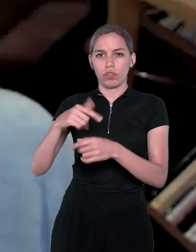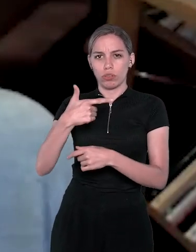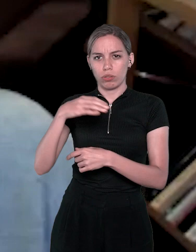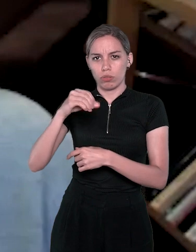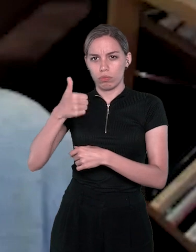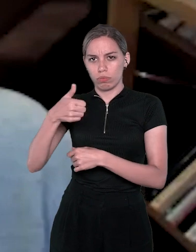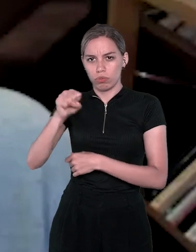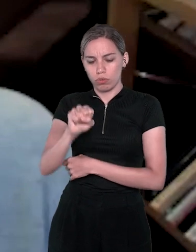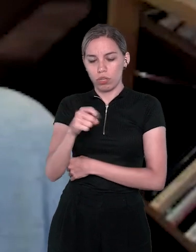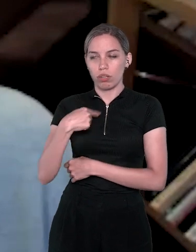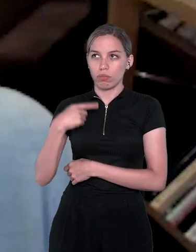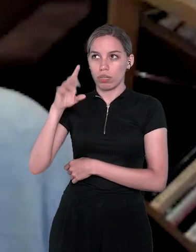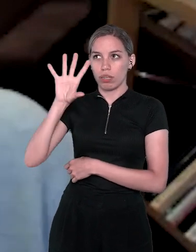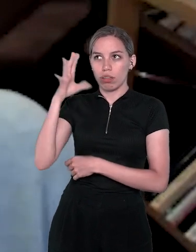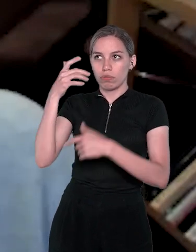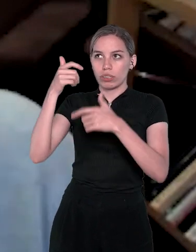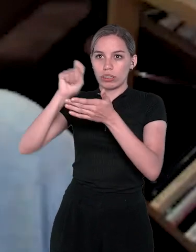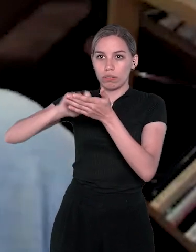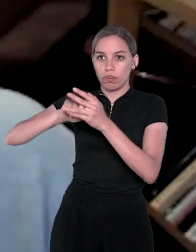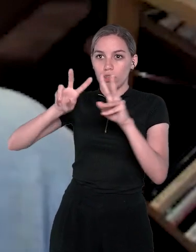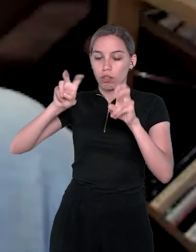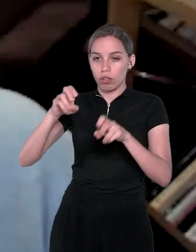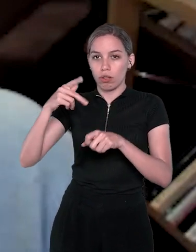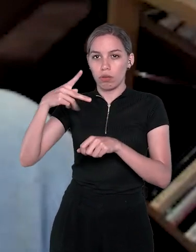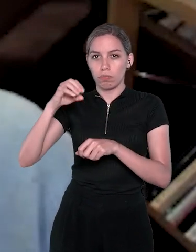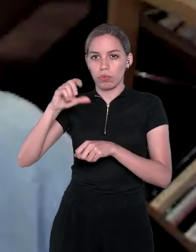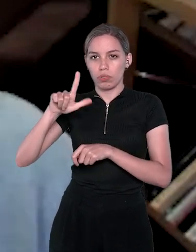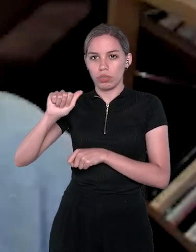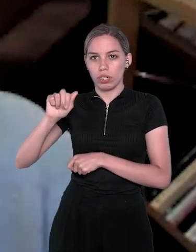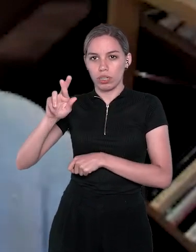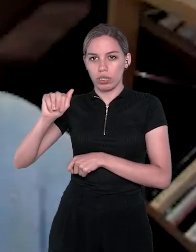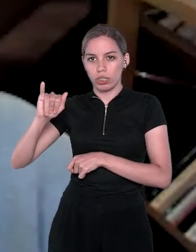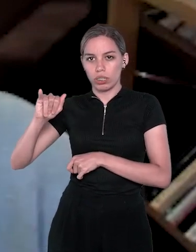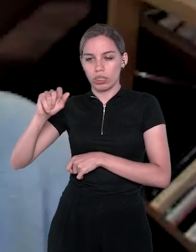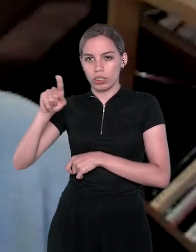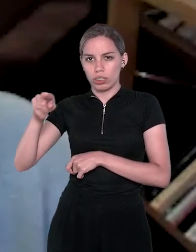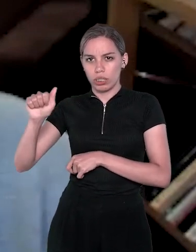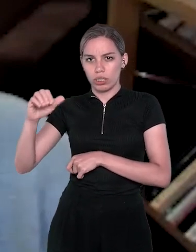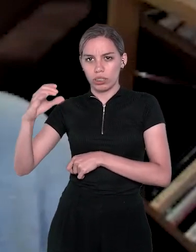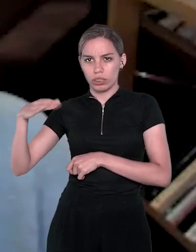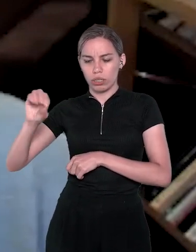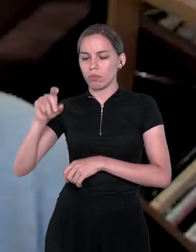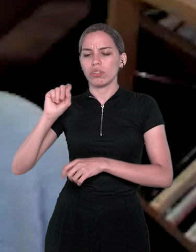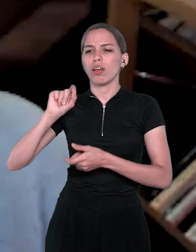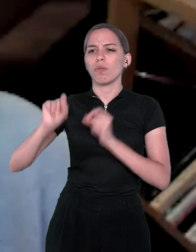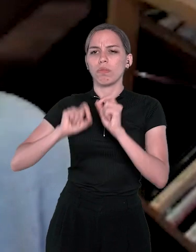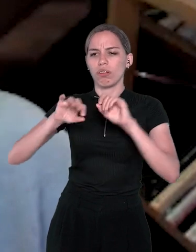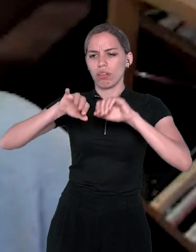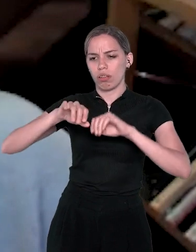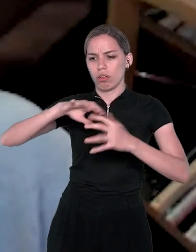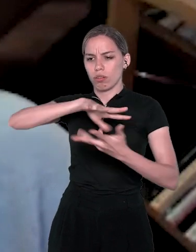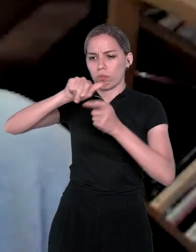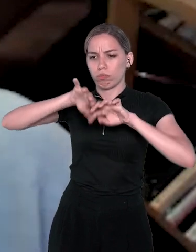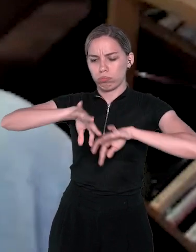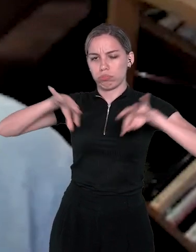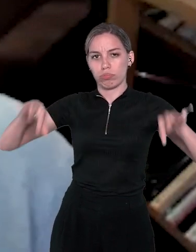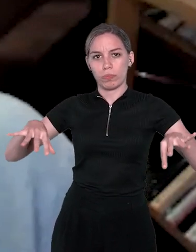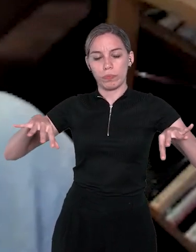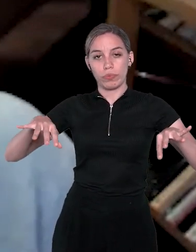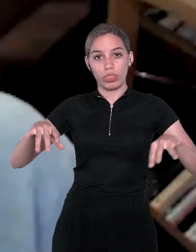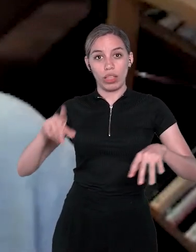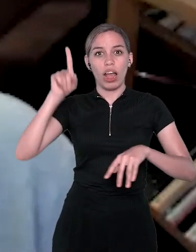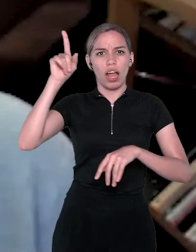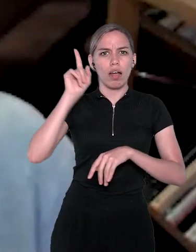resolvi escrever sobre a polarização. E um conceito que está muito disseminado nos Estados Unidos foi criado